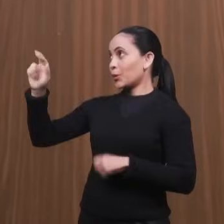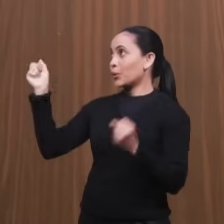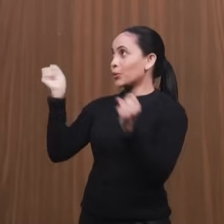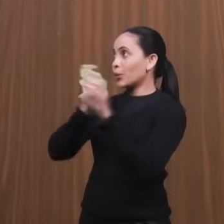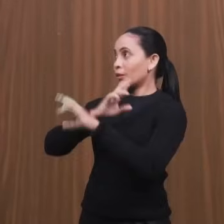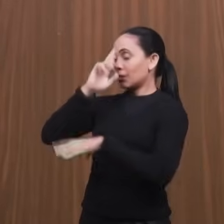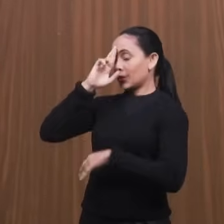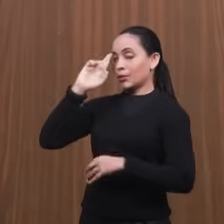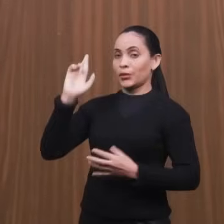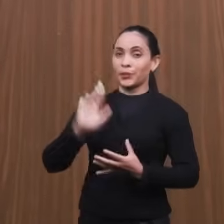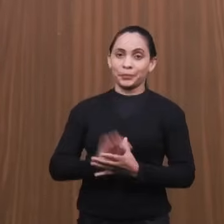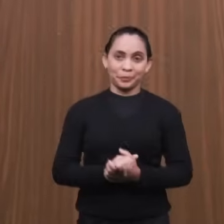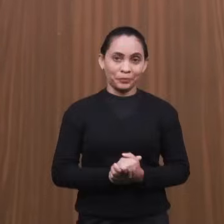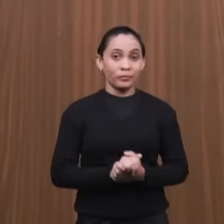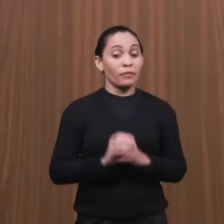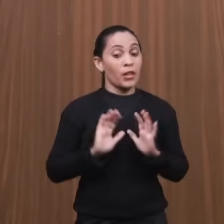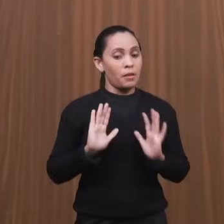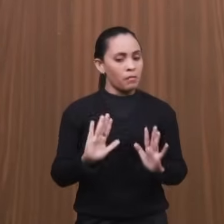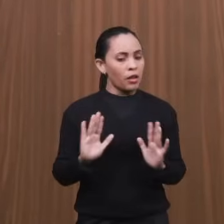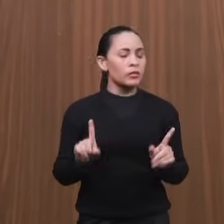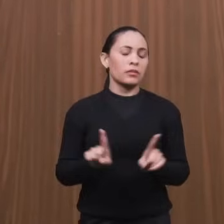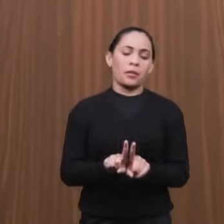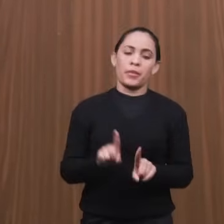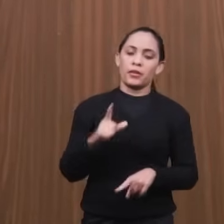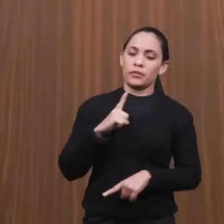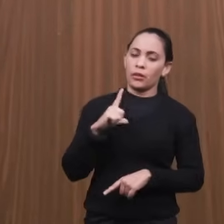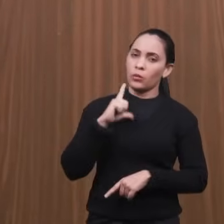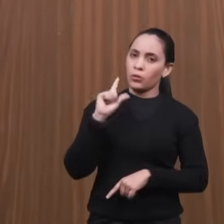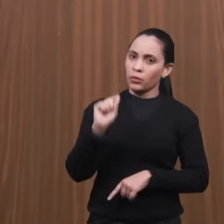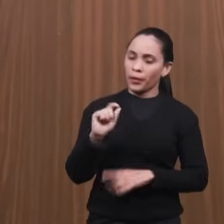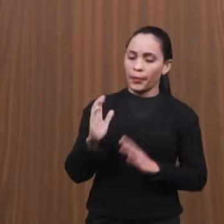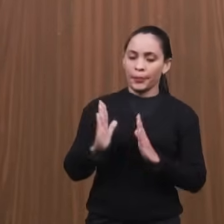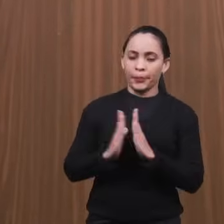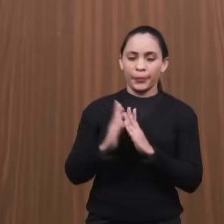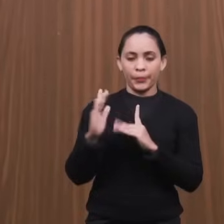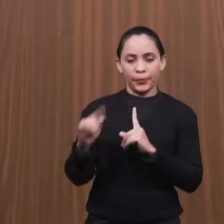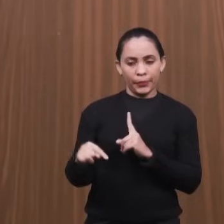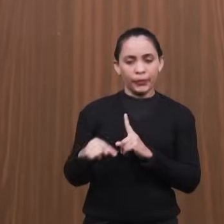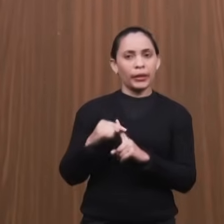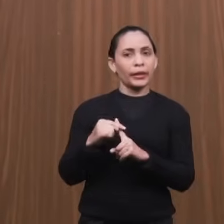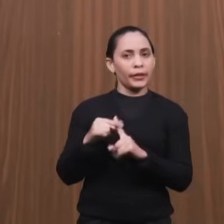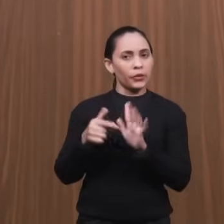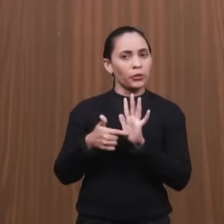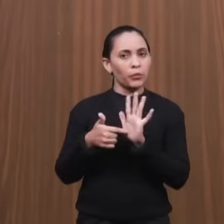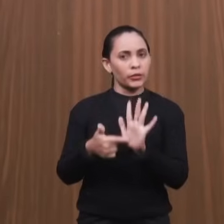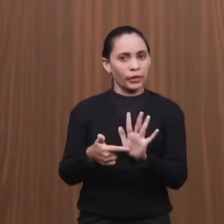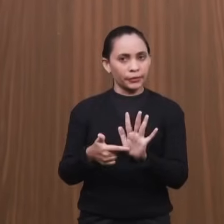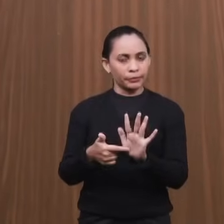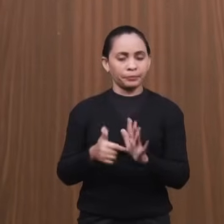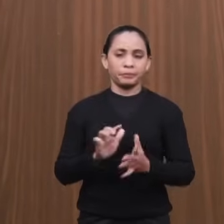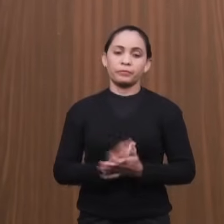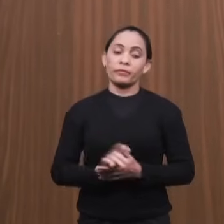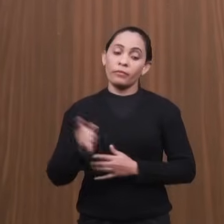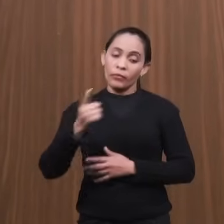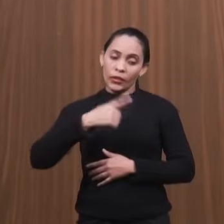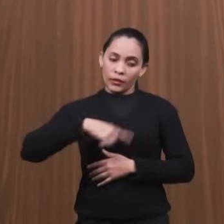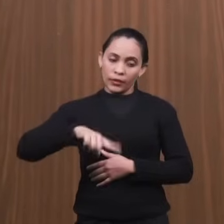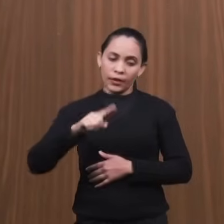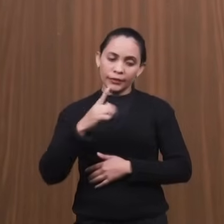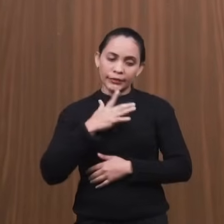o nome do Senhor. Mas também uma condição para a igreja ainda, que a epístola traz: